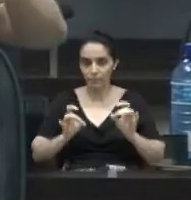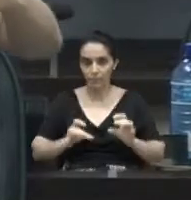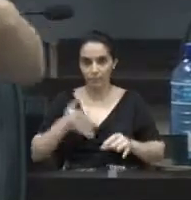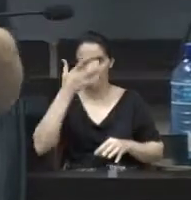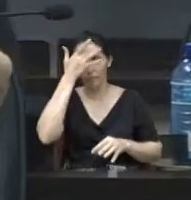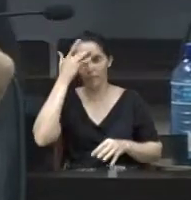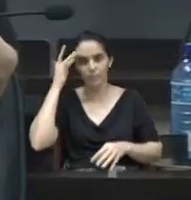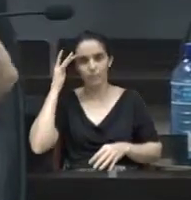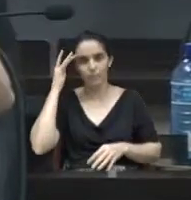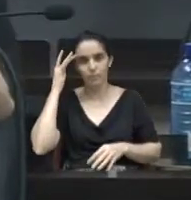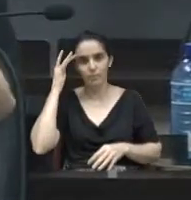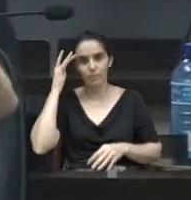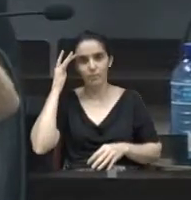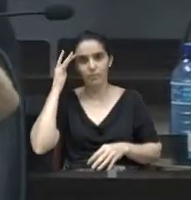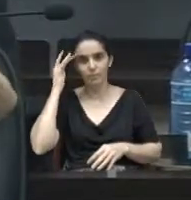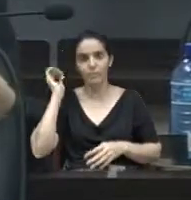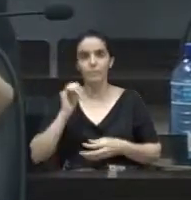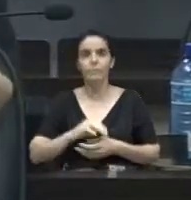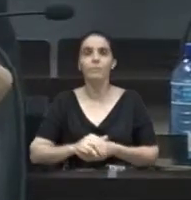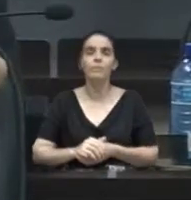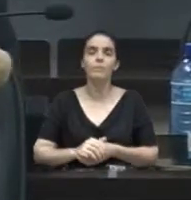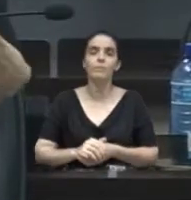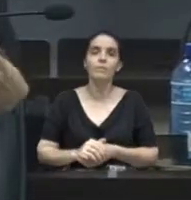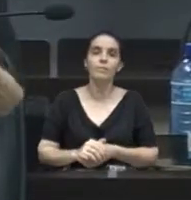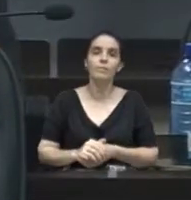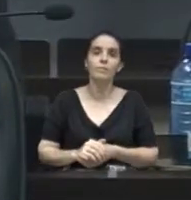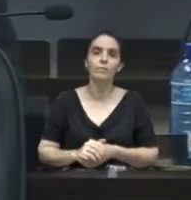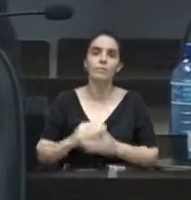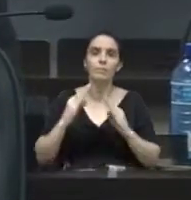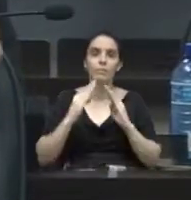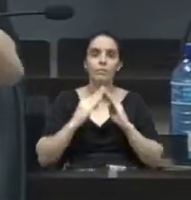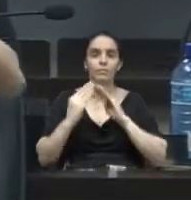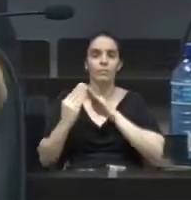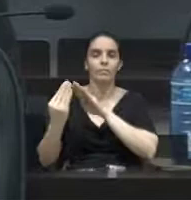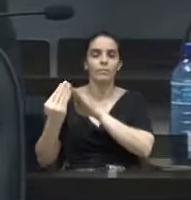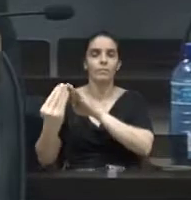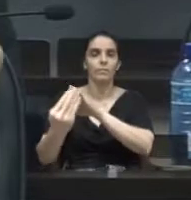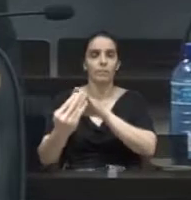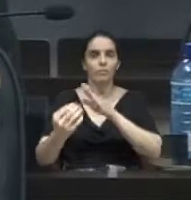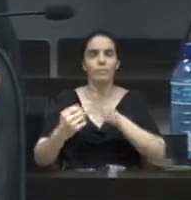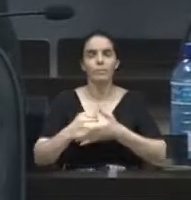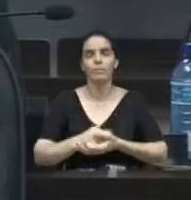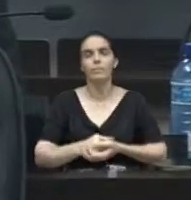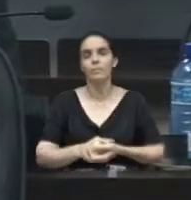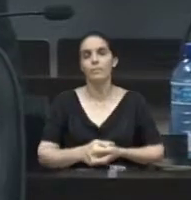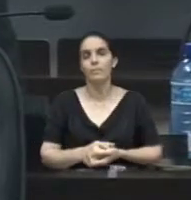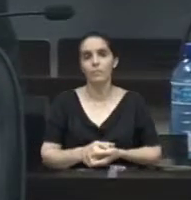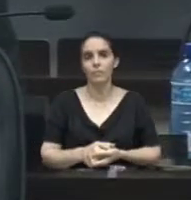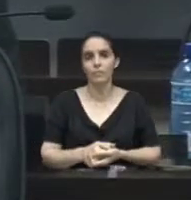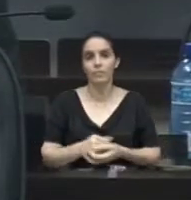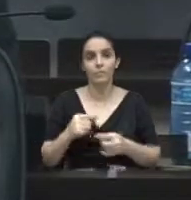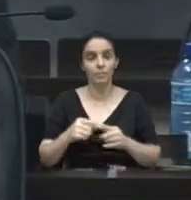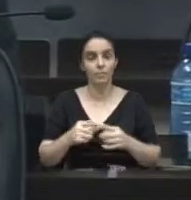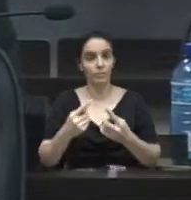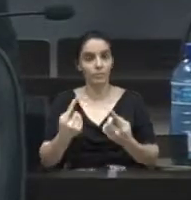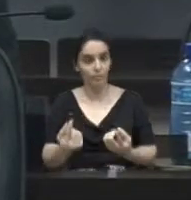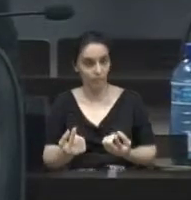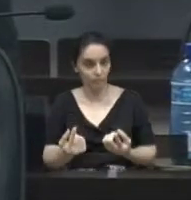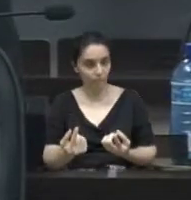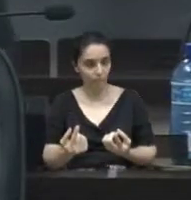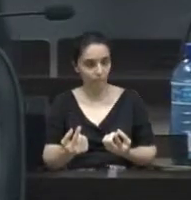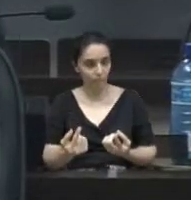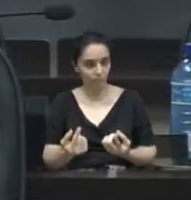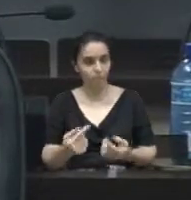que... Eles acabam adotando aquele ecoponto para fazer o descarte. Só que nós temos,